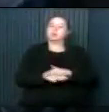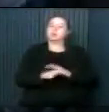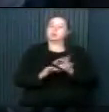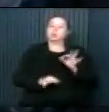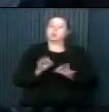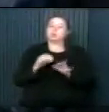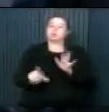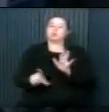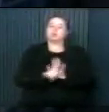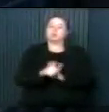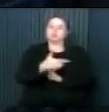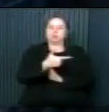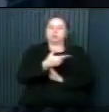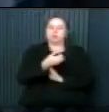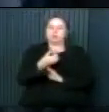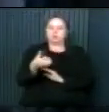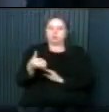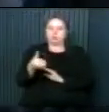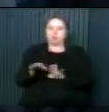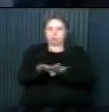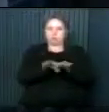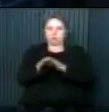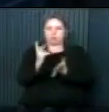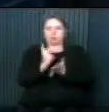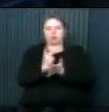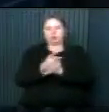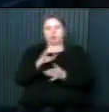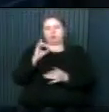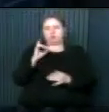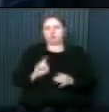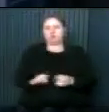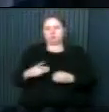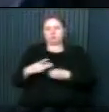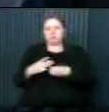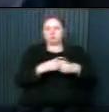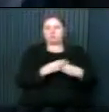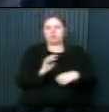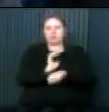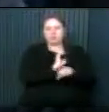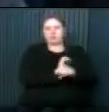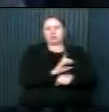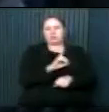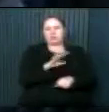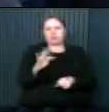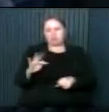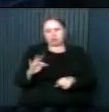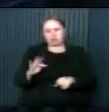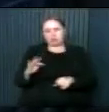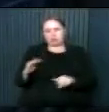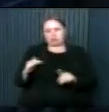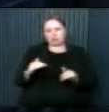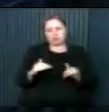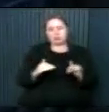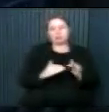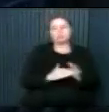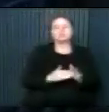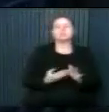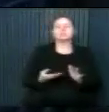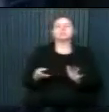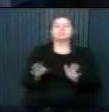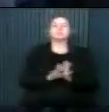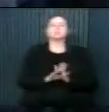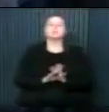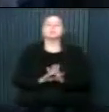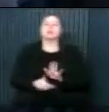igualou o mesmo direito de limite que tinham os municípios aos estados e ao Distrito Federal, até chegarmos à